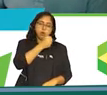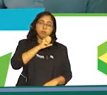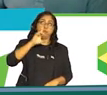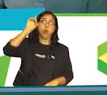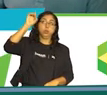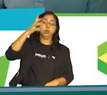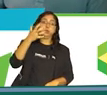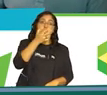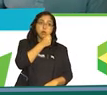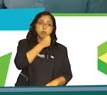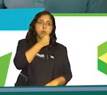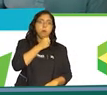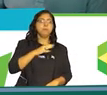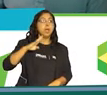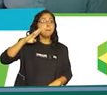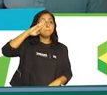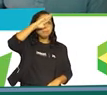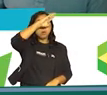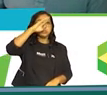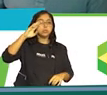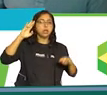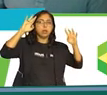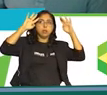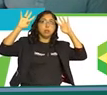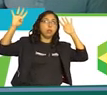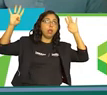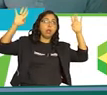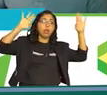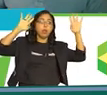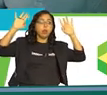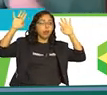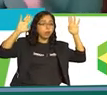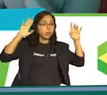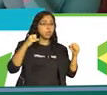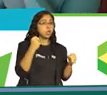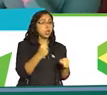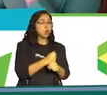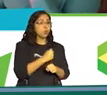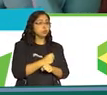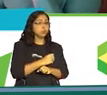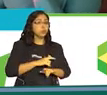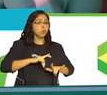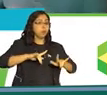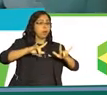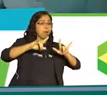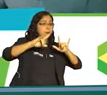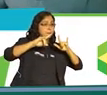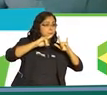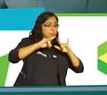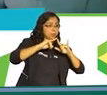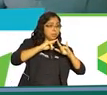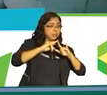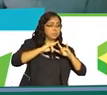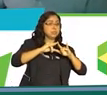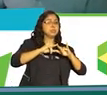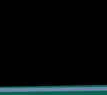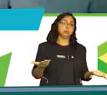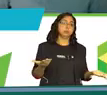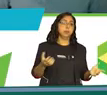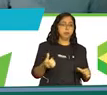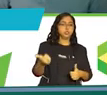O delírio do Bolsonaro é formar uma milícia para resistir de forma armada à derrota eleitoral que se